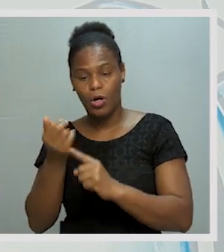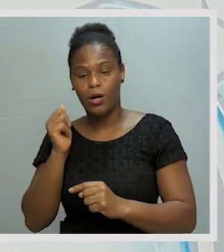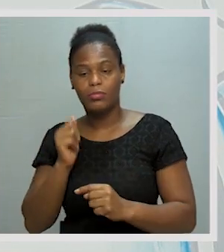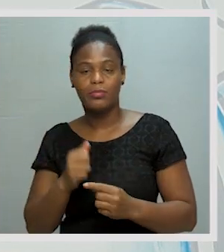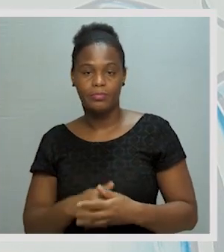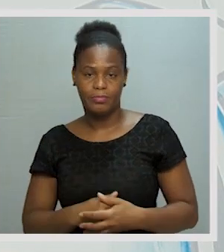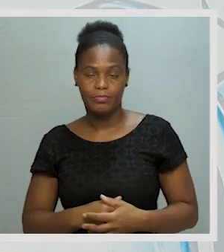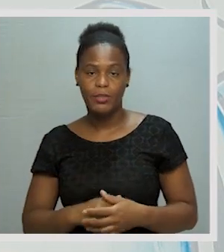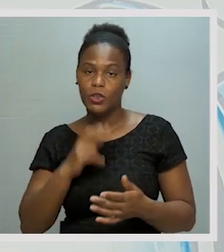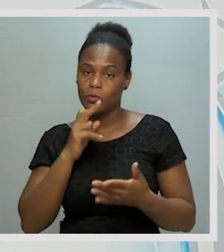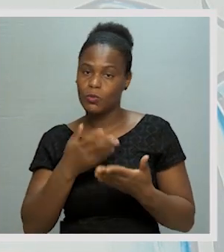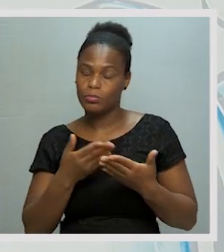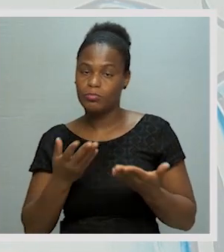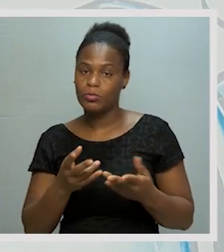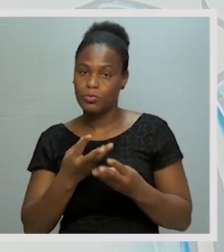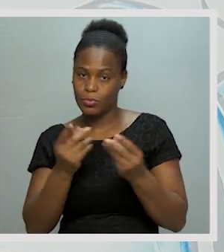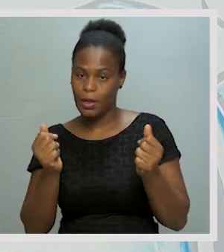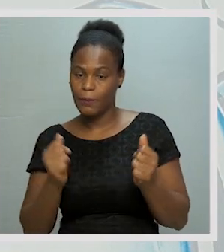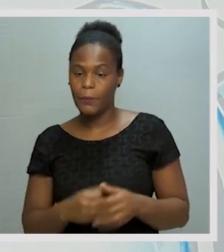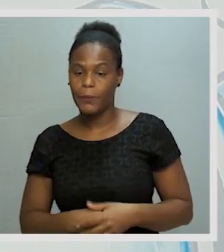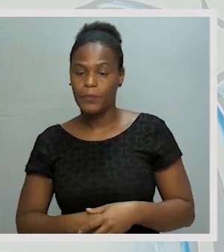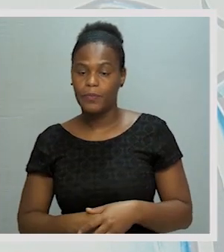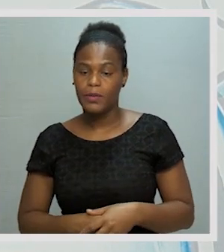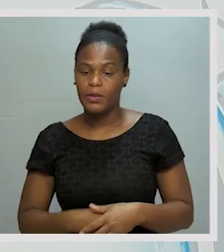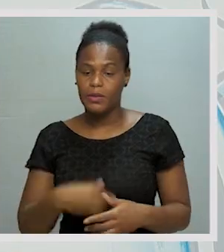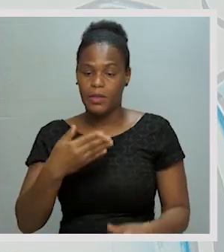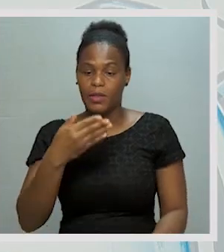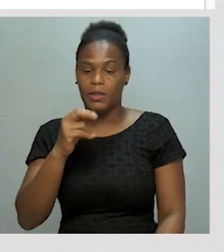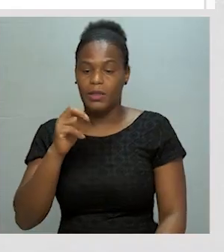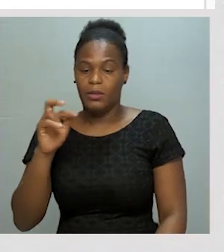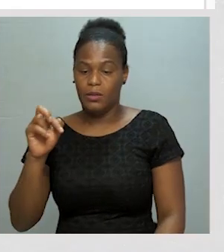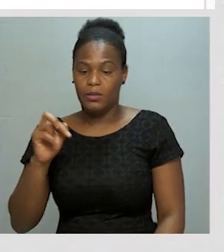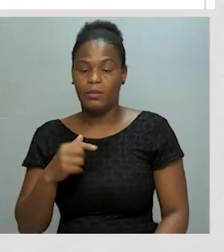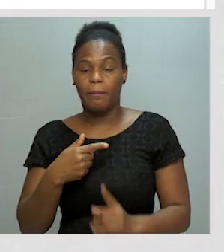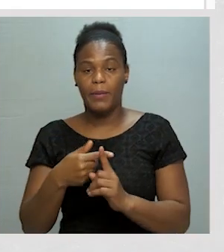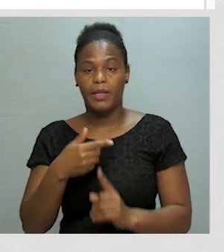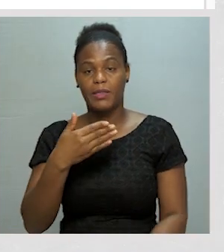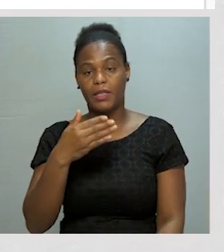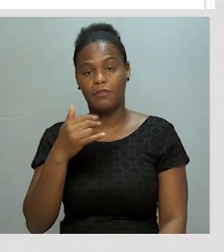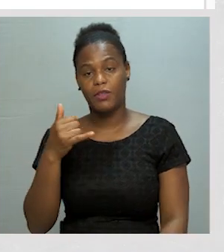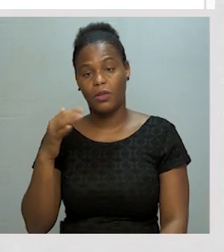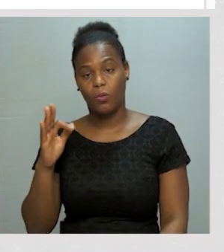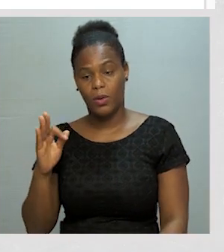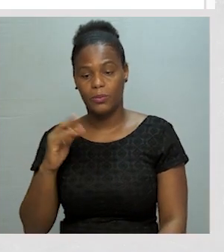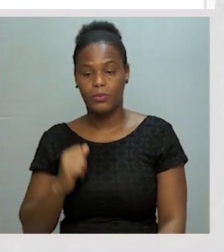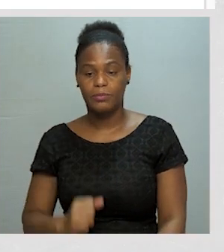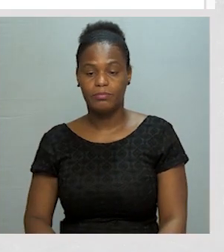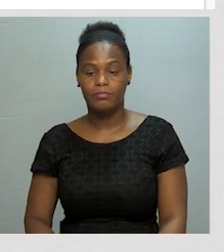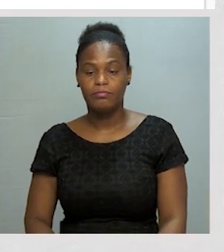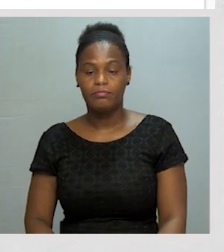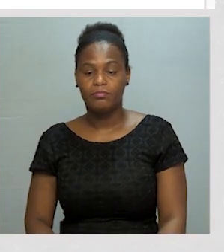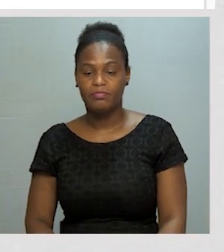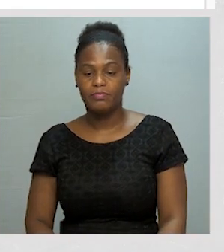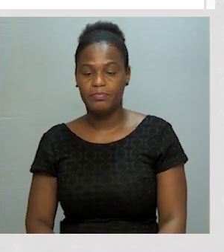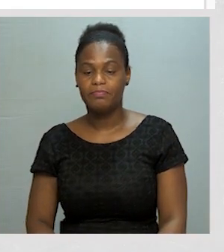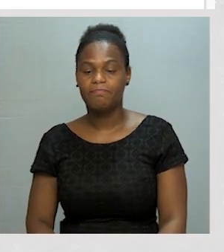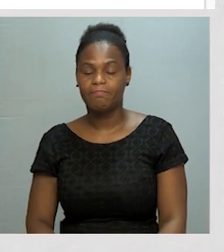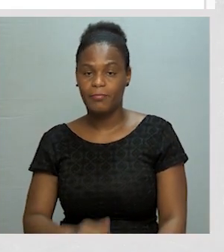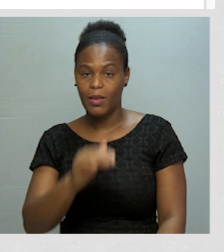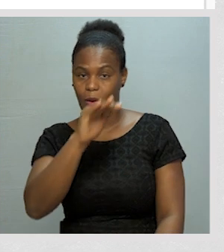e 124. 138, 124, não é? Indicação,